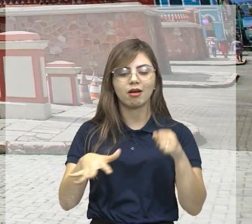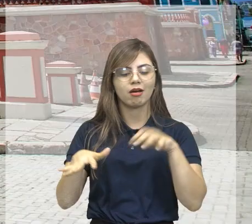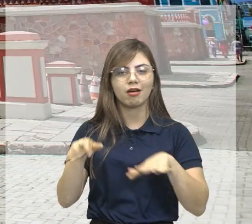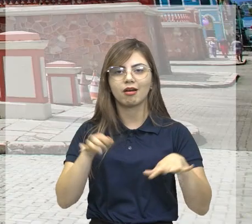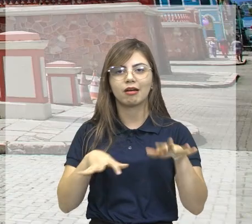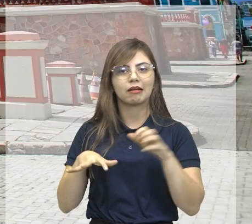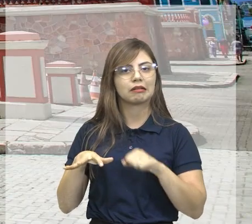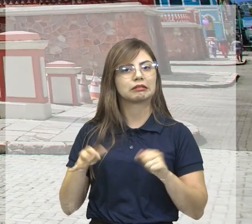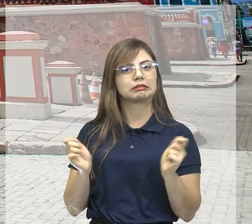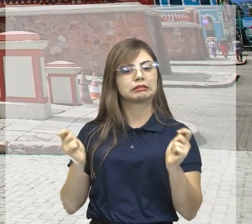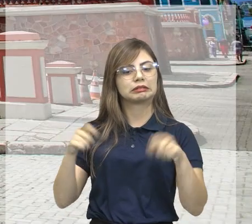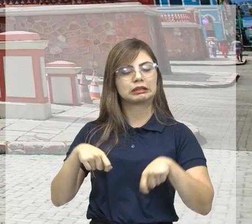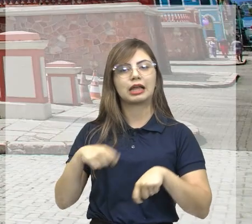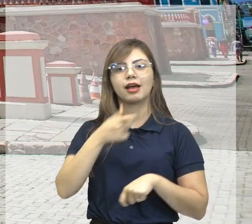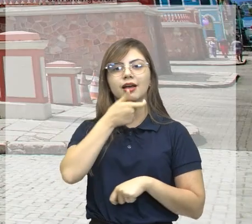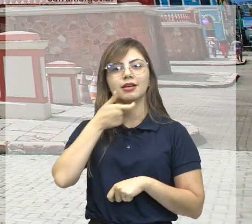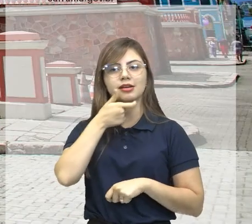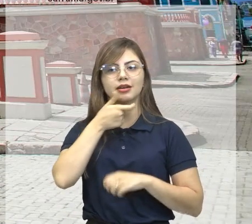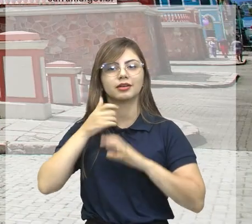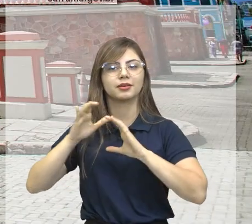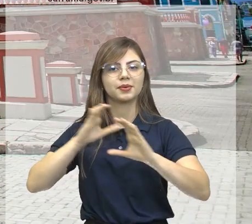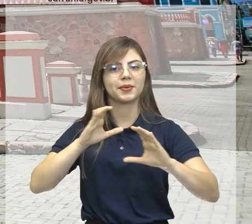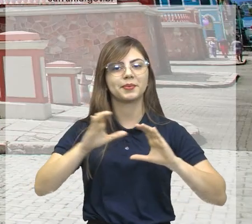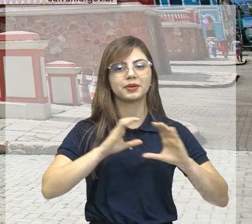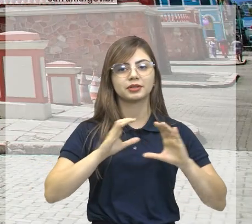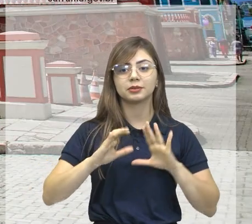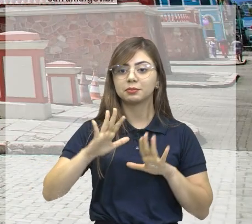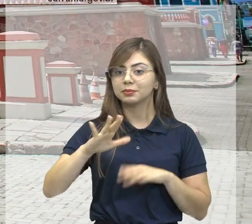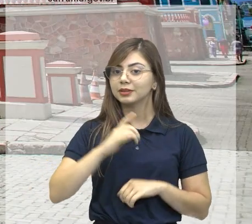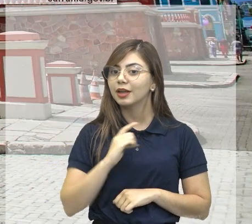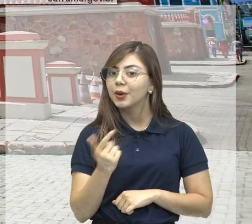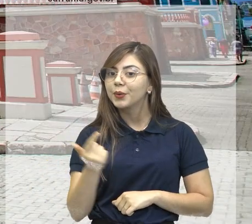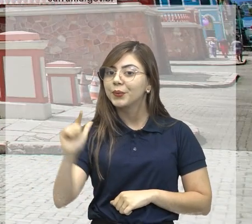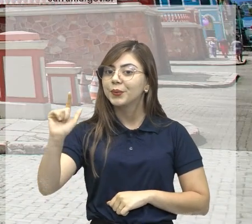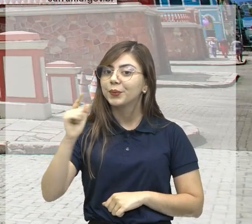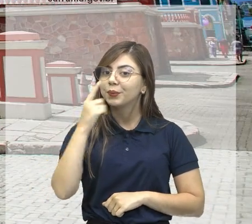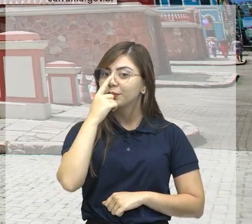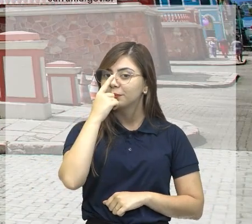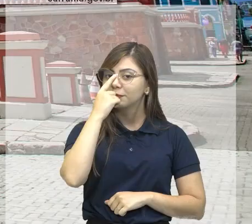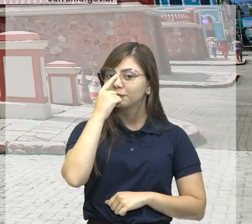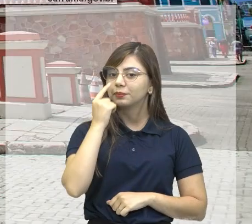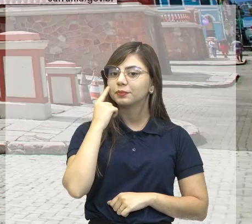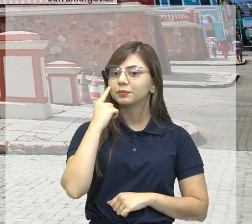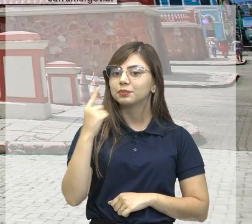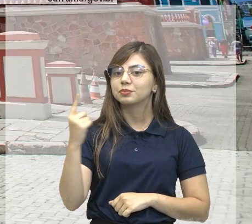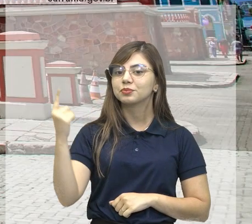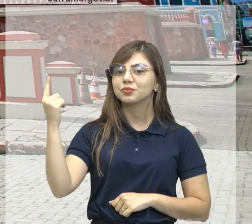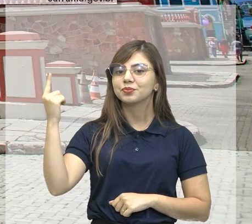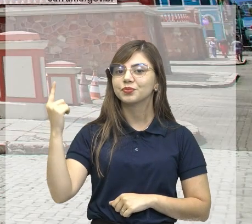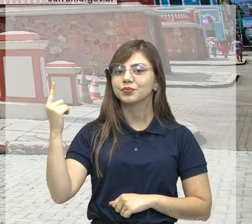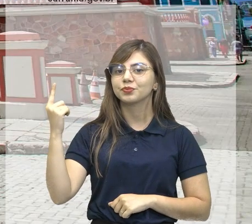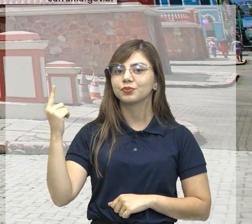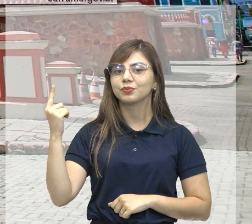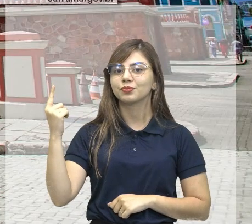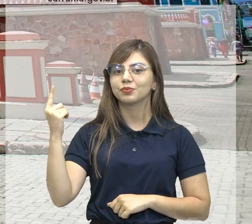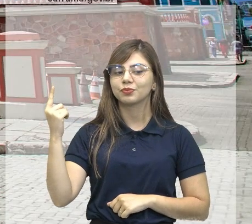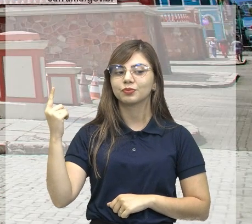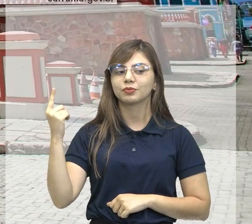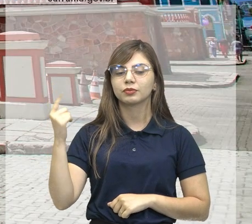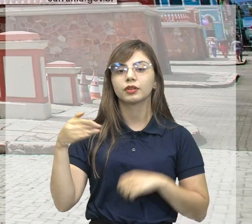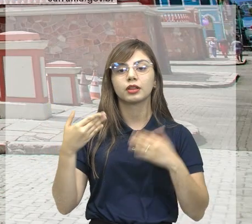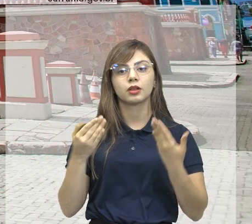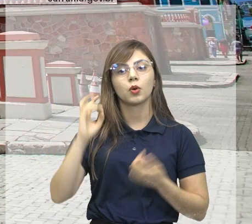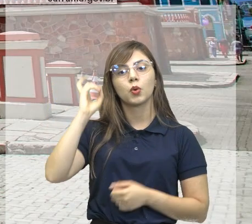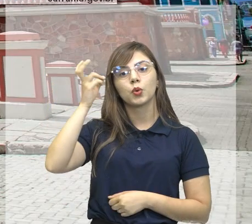aspectos. Mais um pouquinho sobre o inglês aqui na nossa região. Ainda sobre a